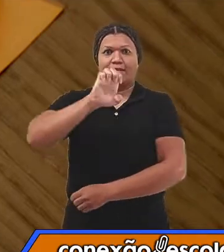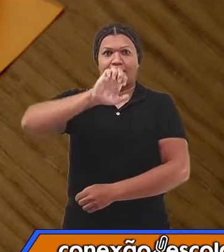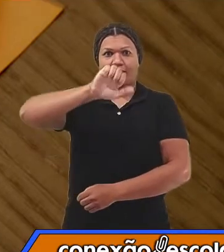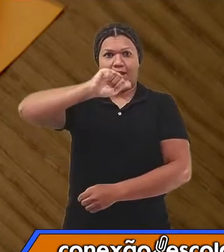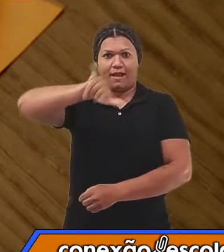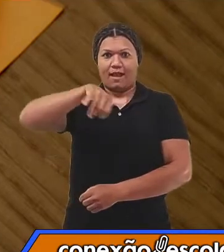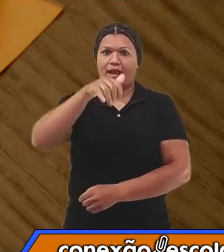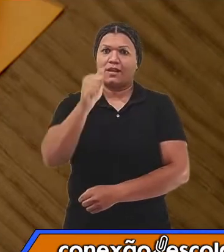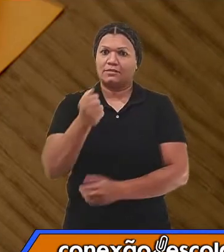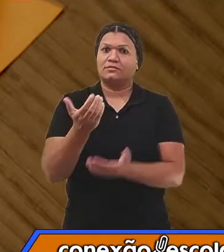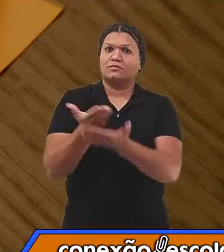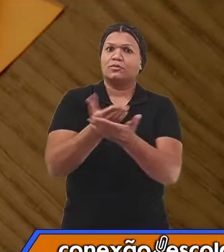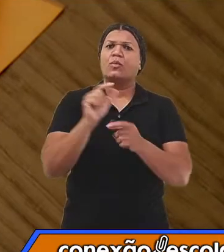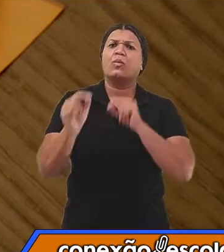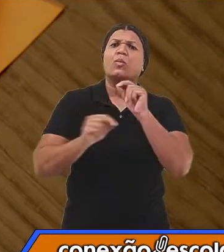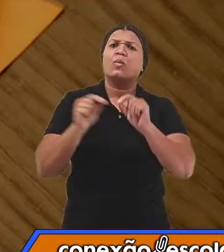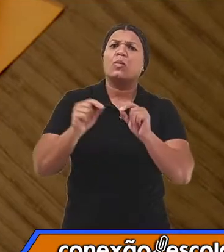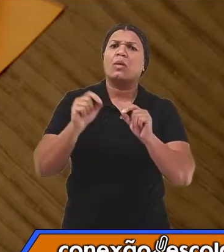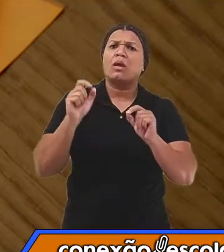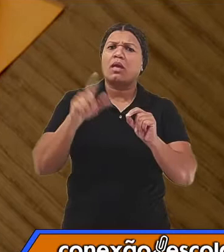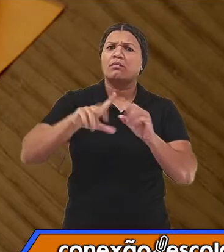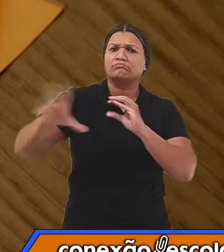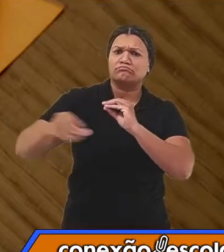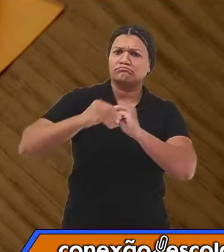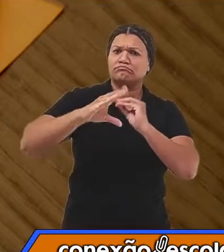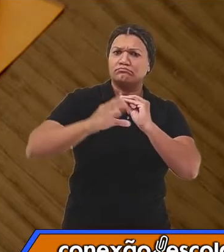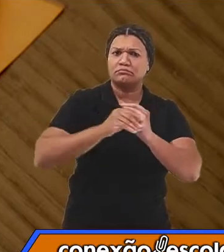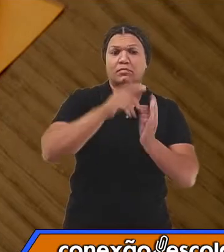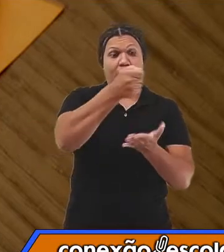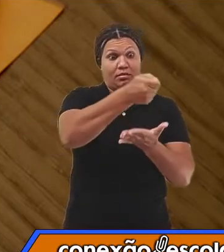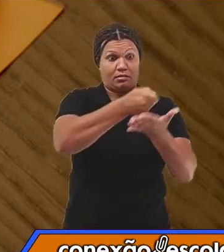os elementos do texto narrativo em língua inglesa.